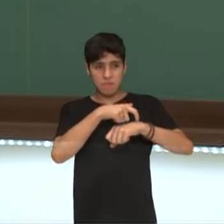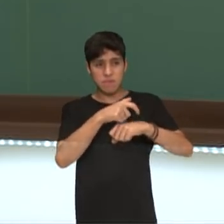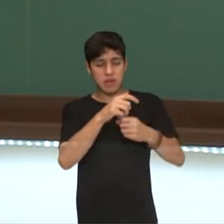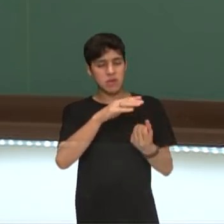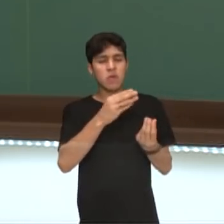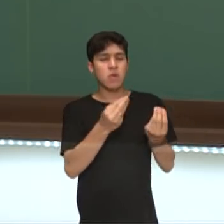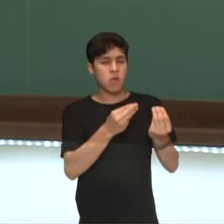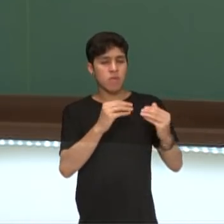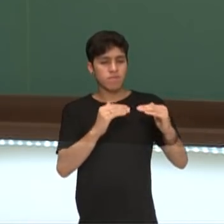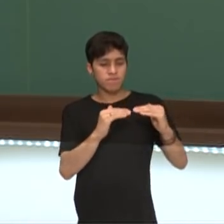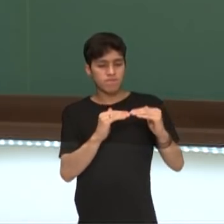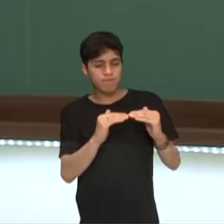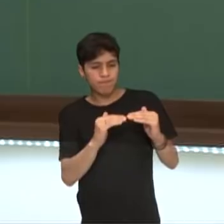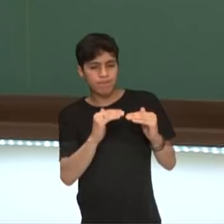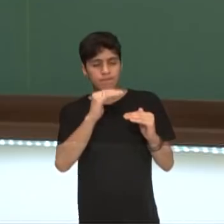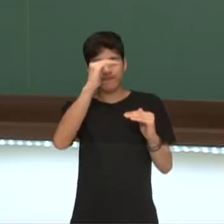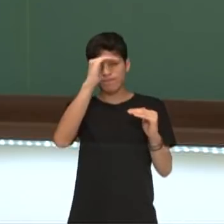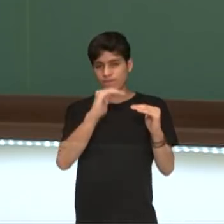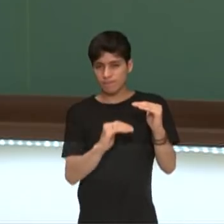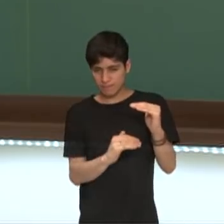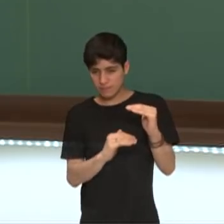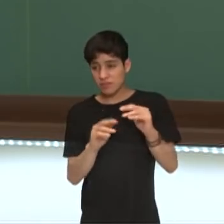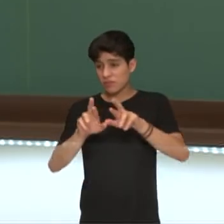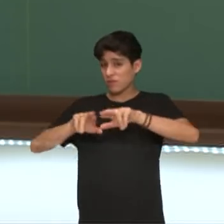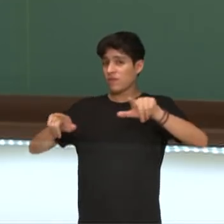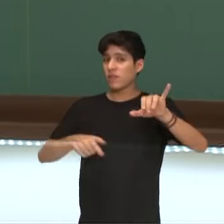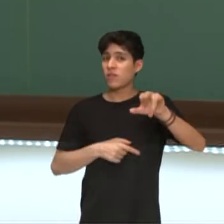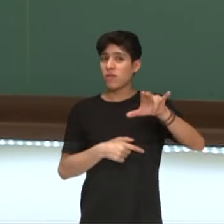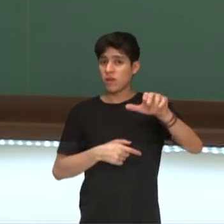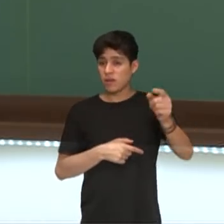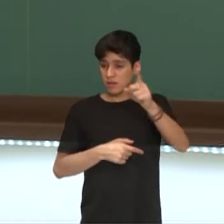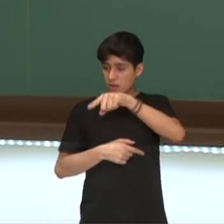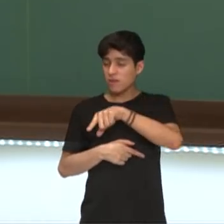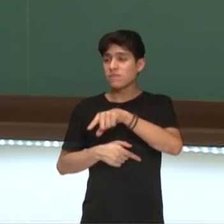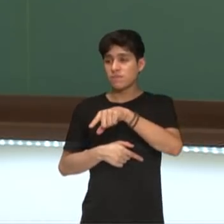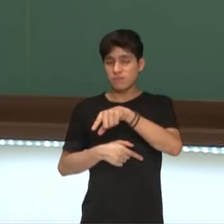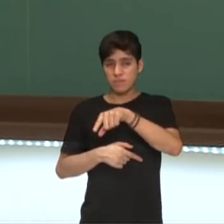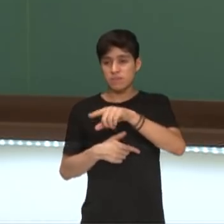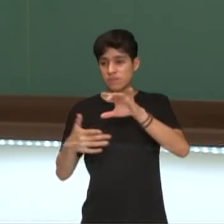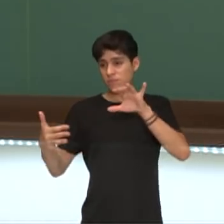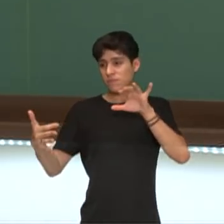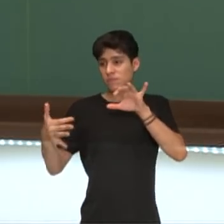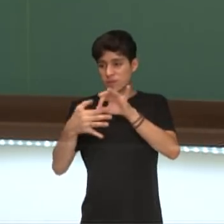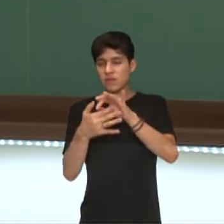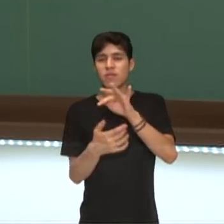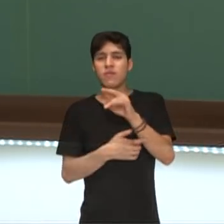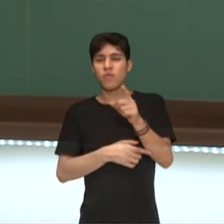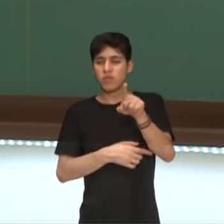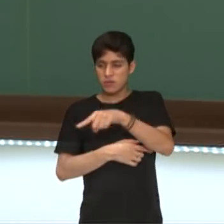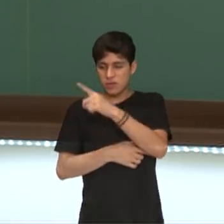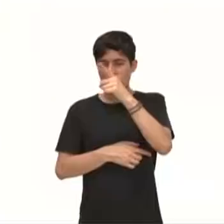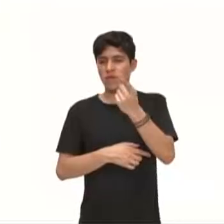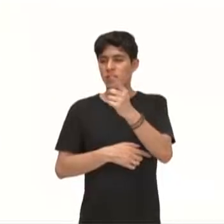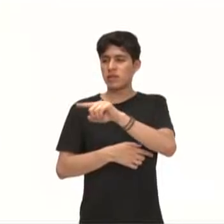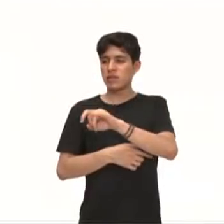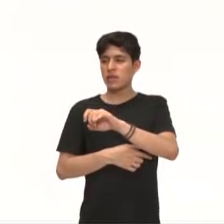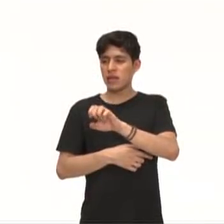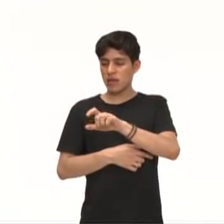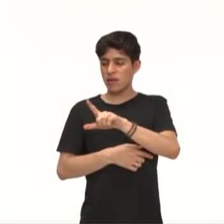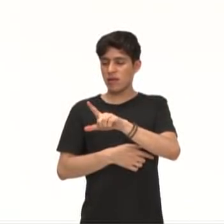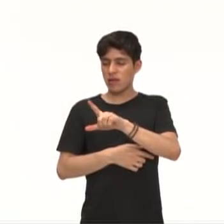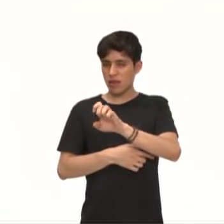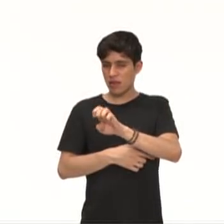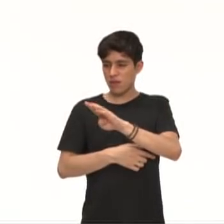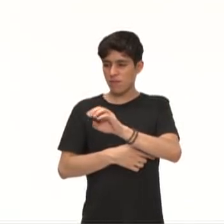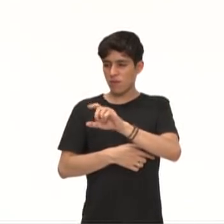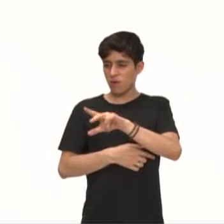ebulição baixos, ao contrário da ligação iônica, que são altos, tanto o ponto de fusão quanto de ebulição. A